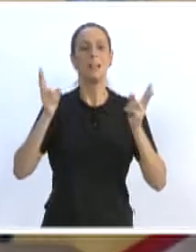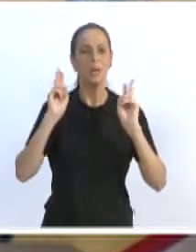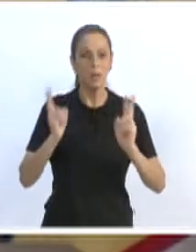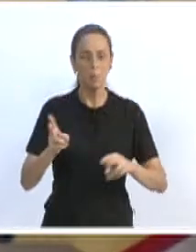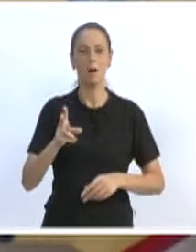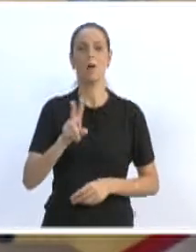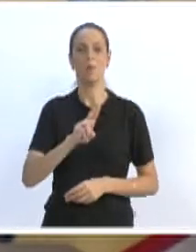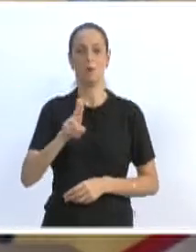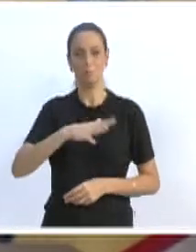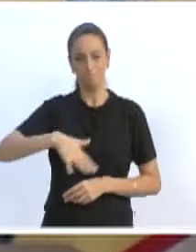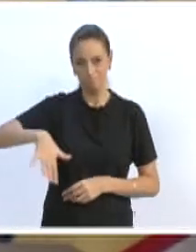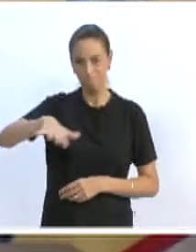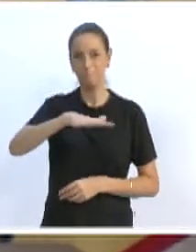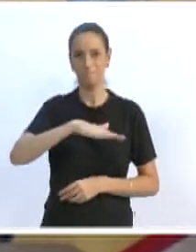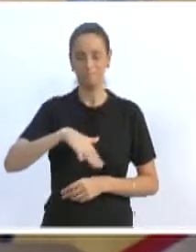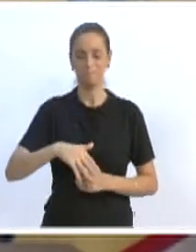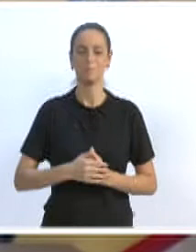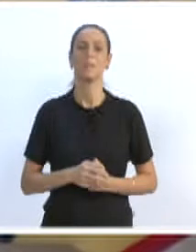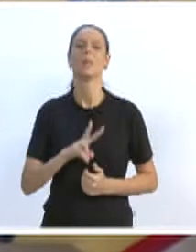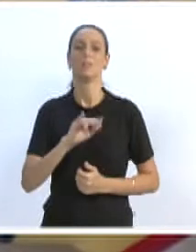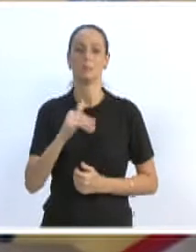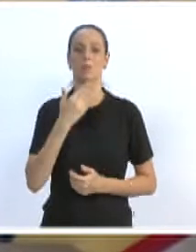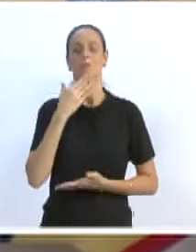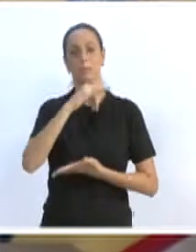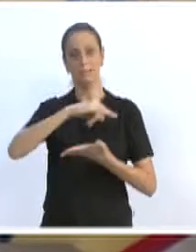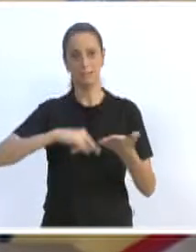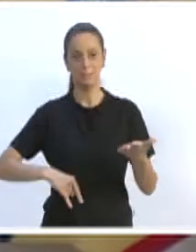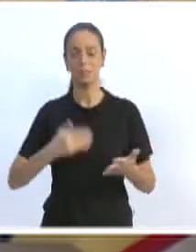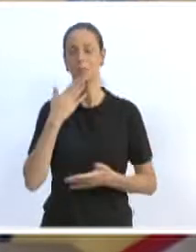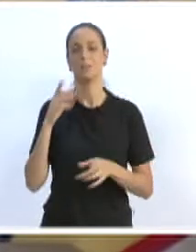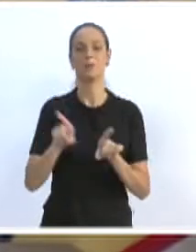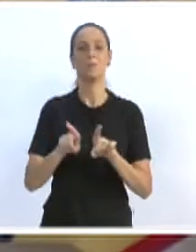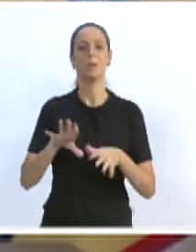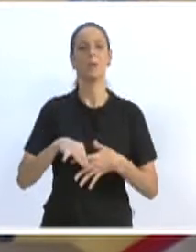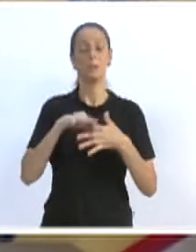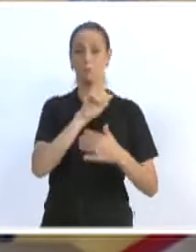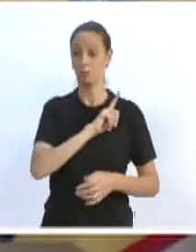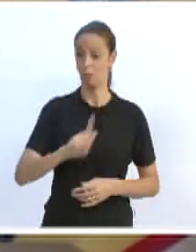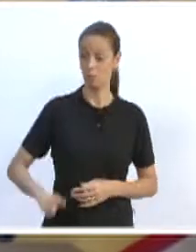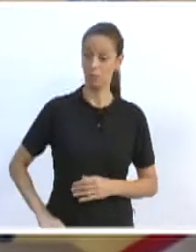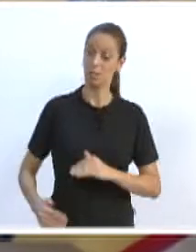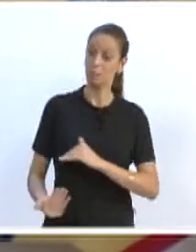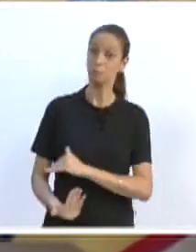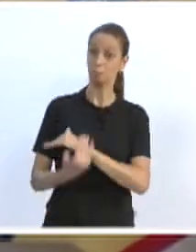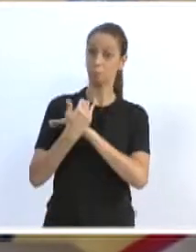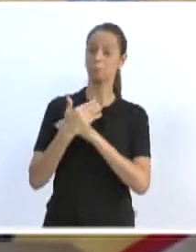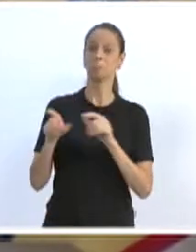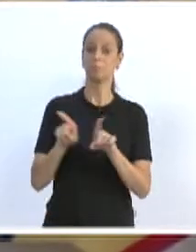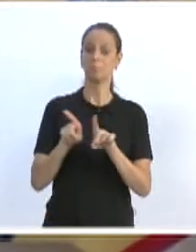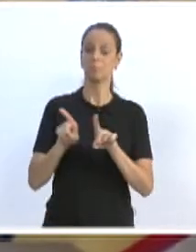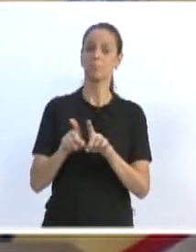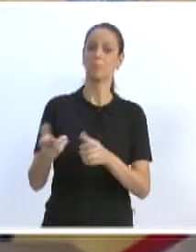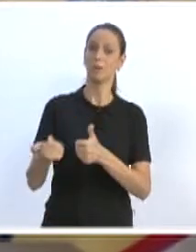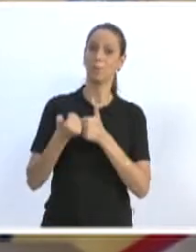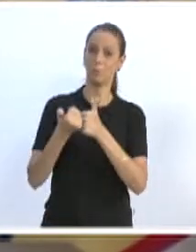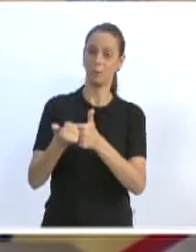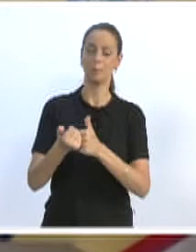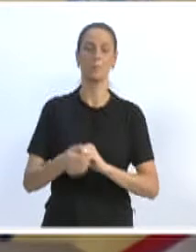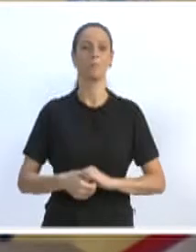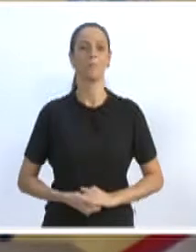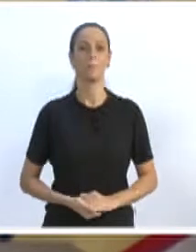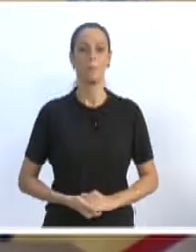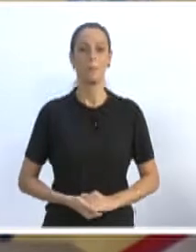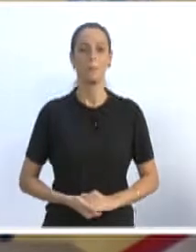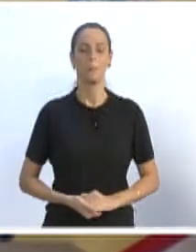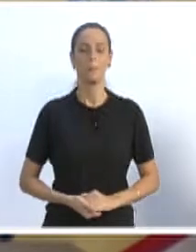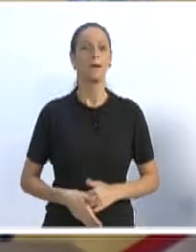mas isso aí a gente vai fazer um requerimento pes pro nosso desgoverno que ele possa estar dando apoio nessa condição com ainda